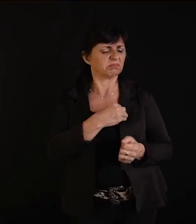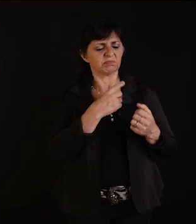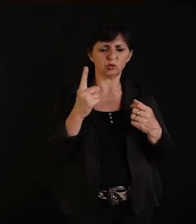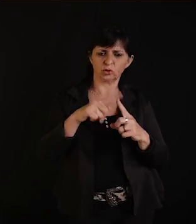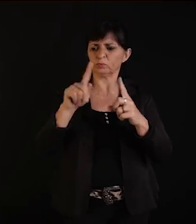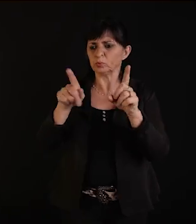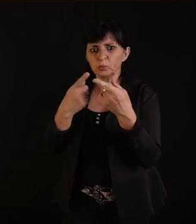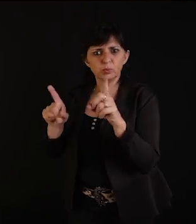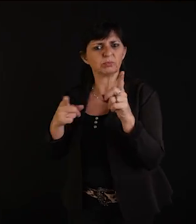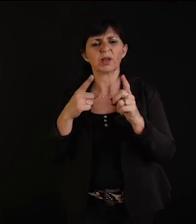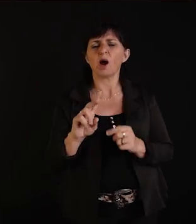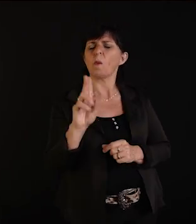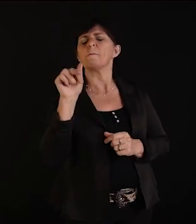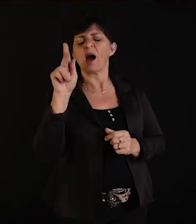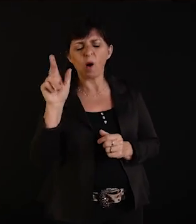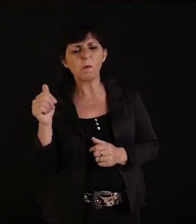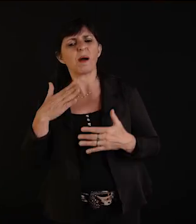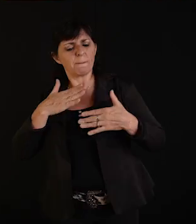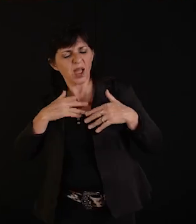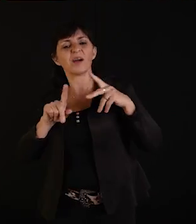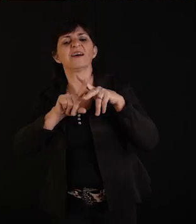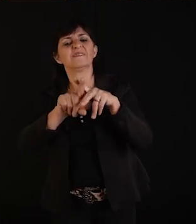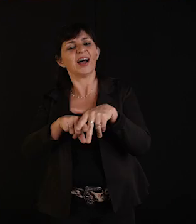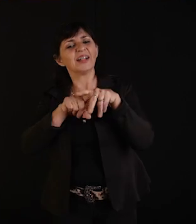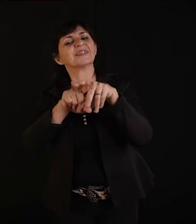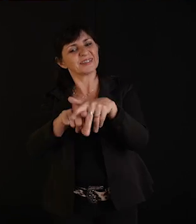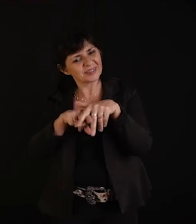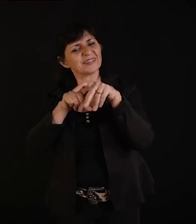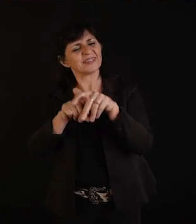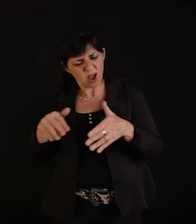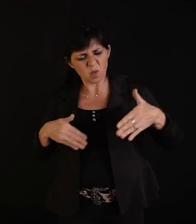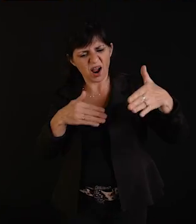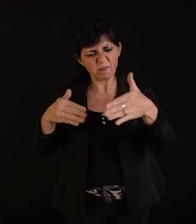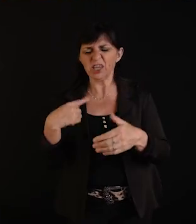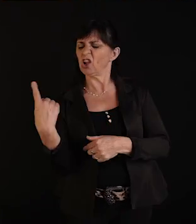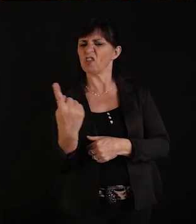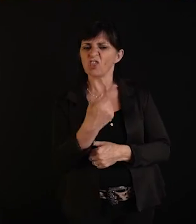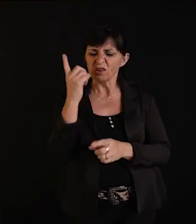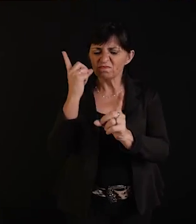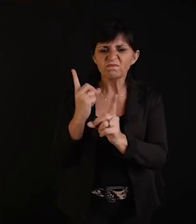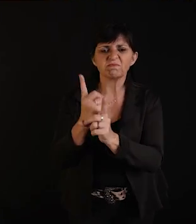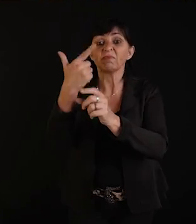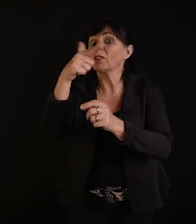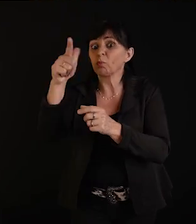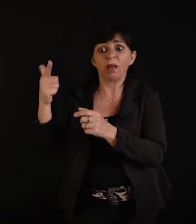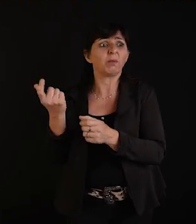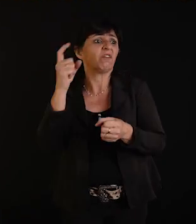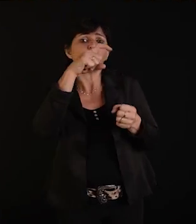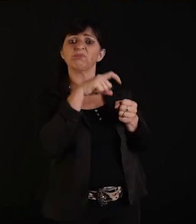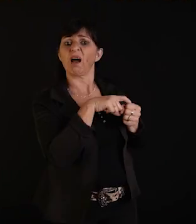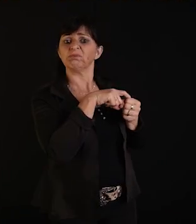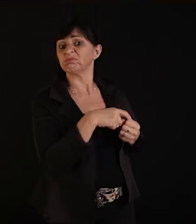embalo. Upa, upa, meu cavalo, o caminho a gente faz. Quem não tem pra quem voltar,